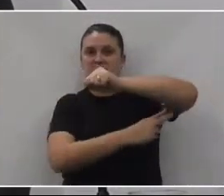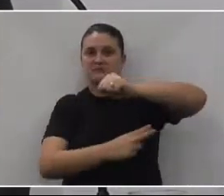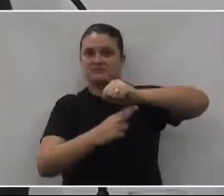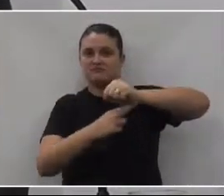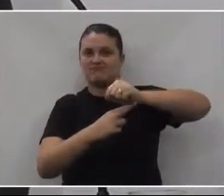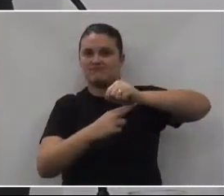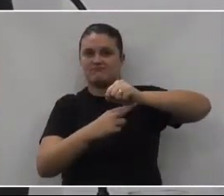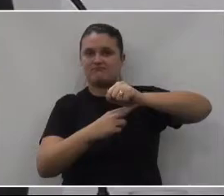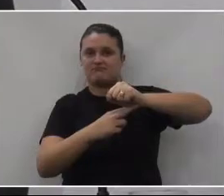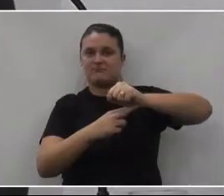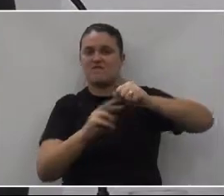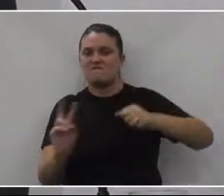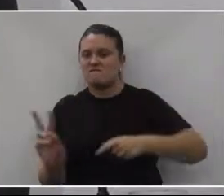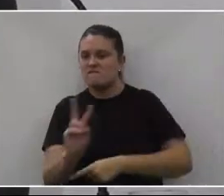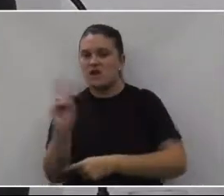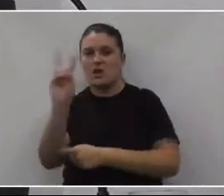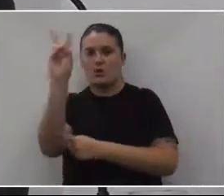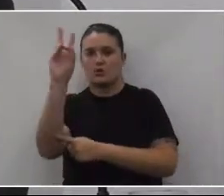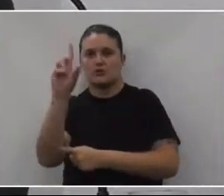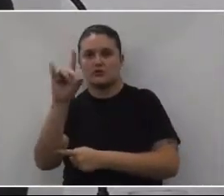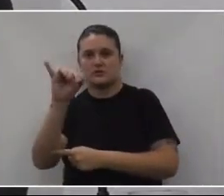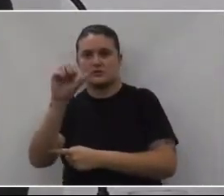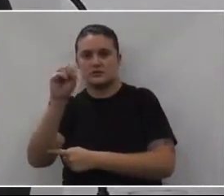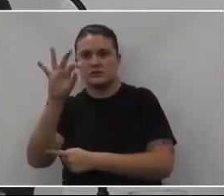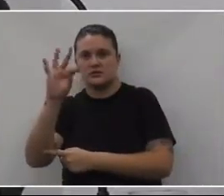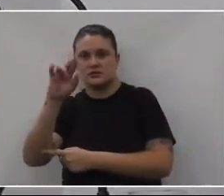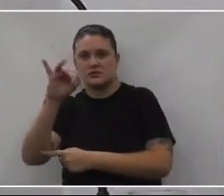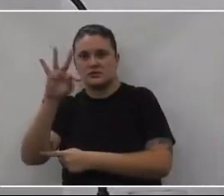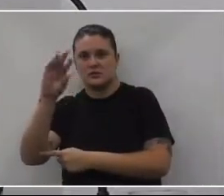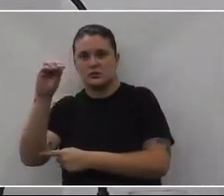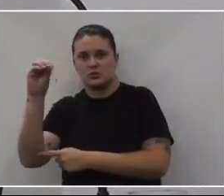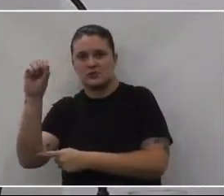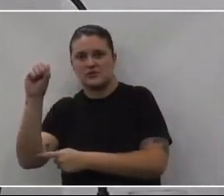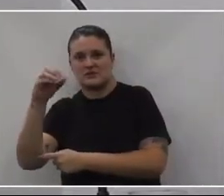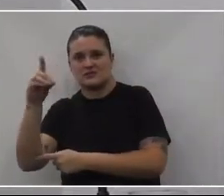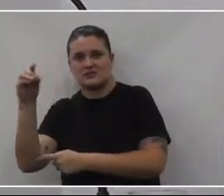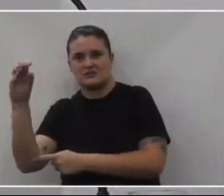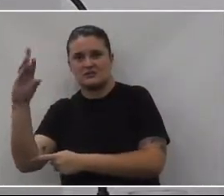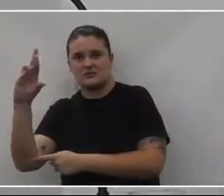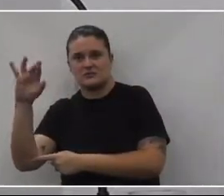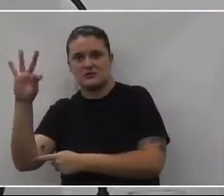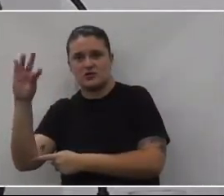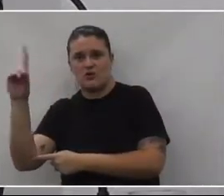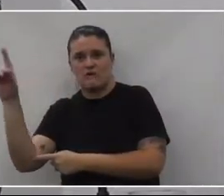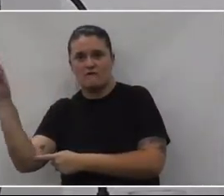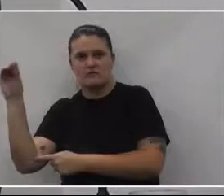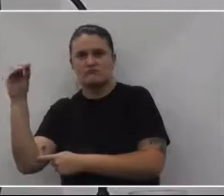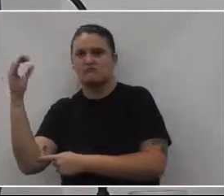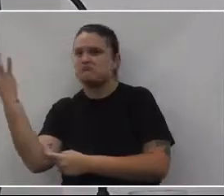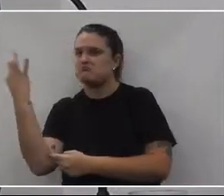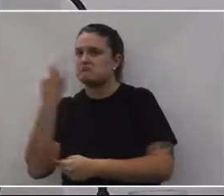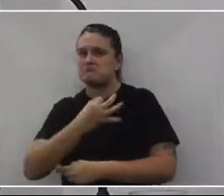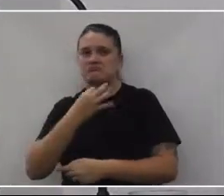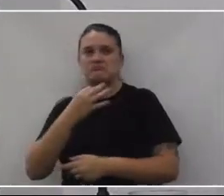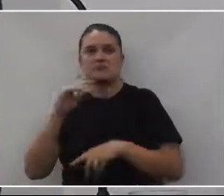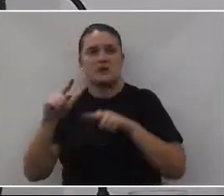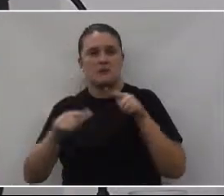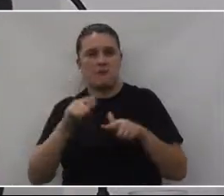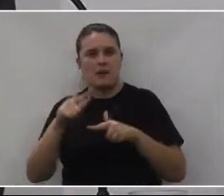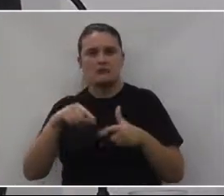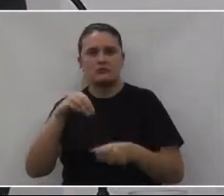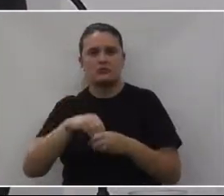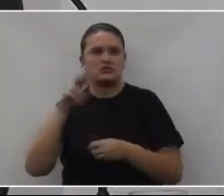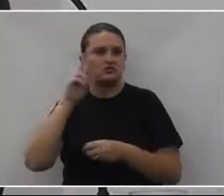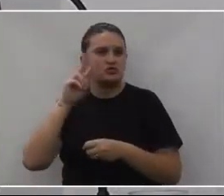Cristóvão, e que, neste momento, registra-se de forma histórica. E que